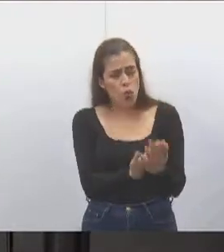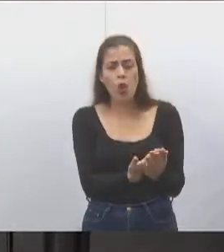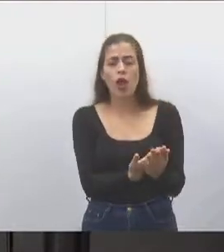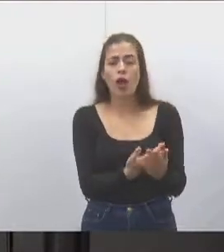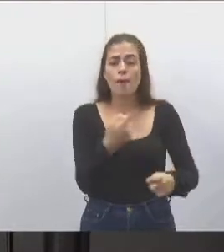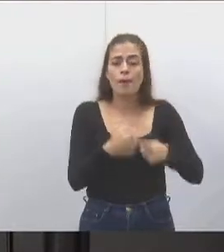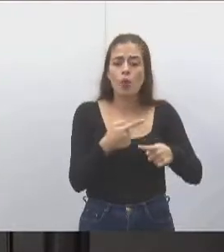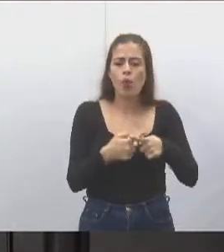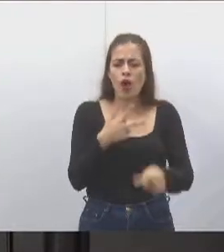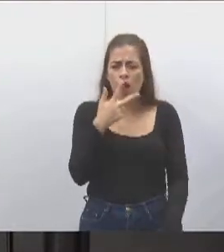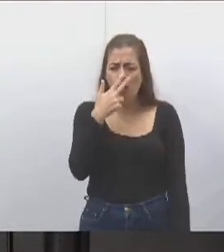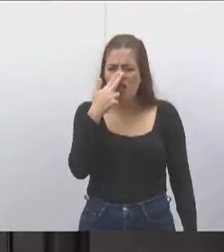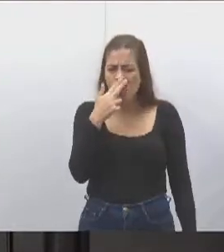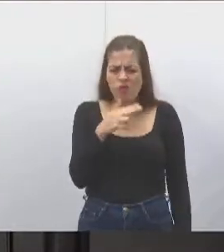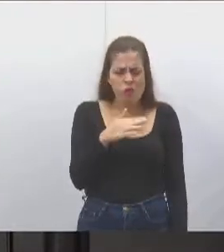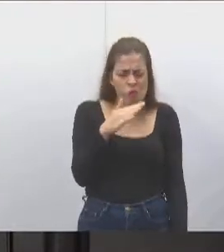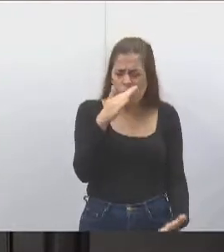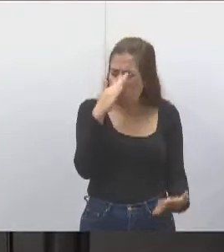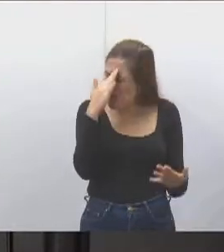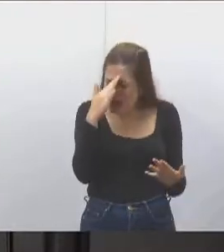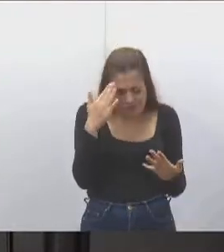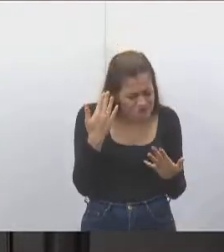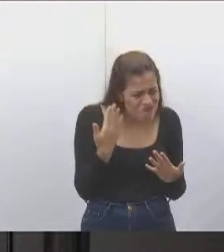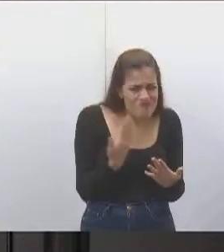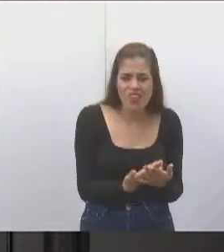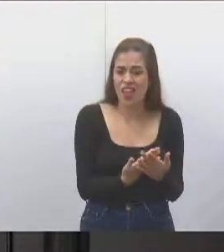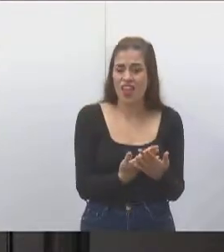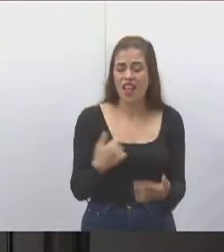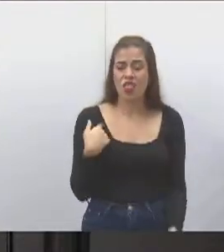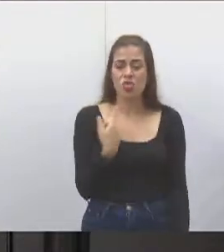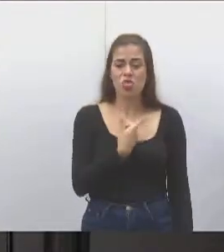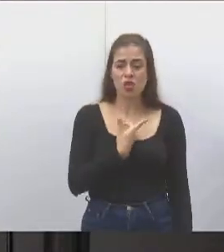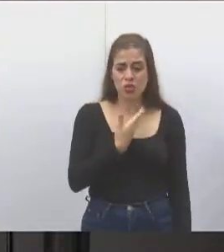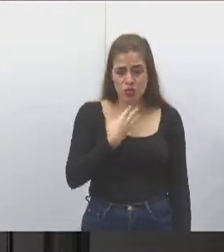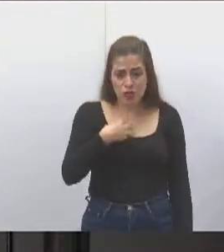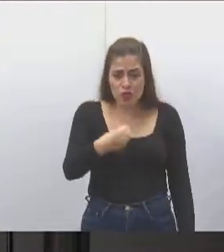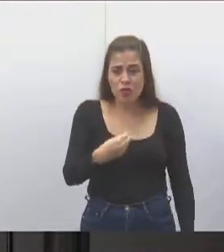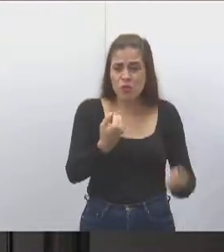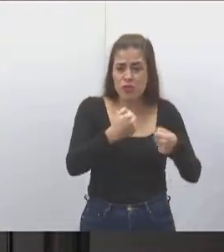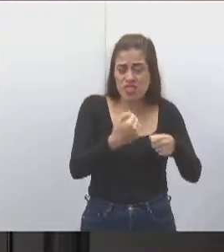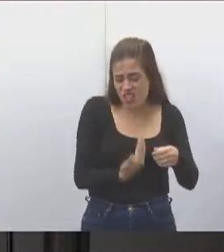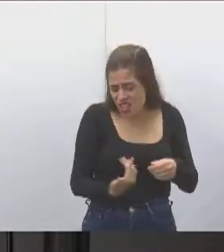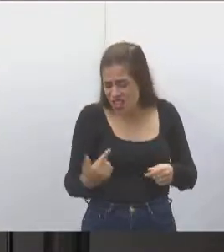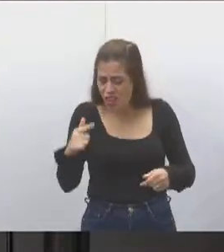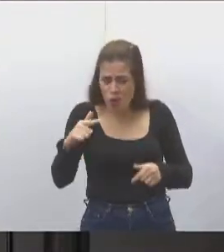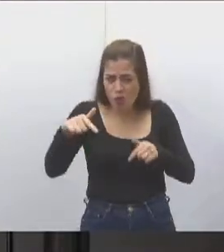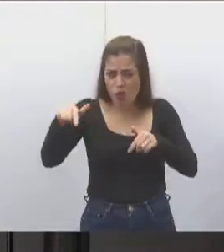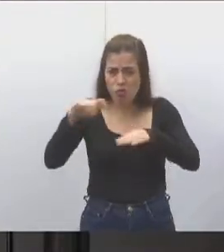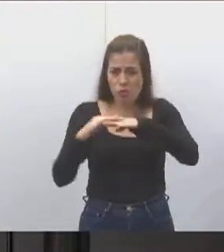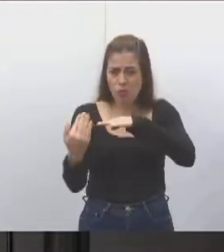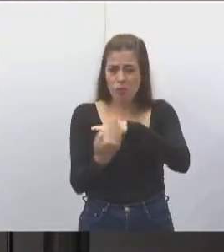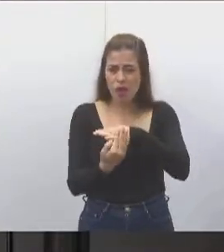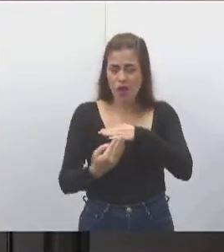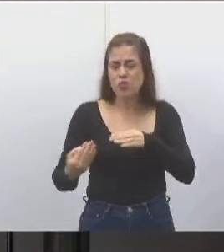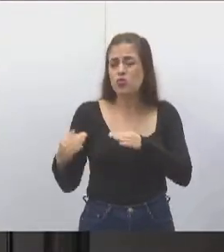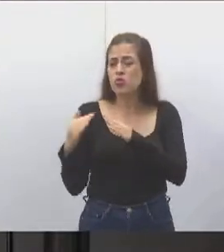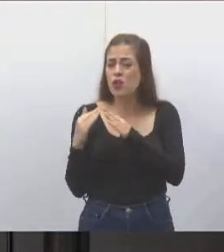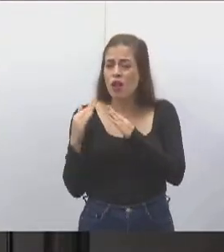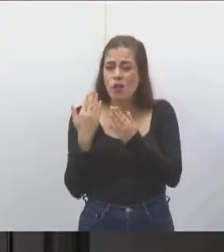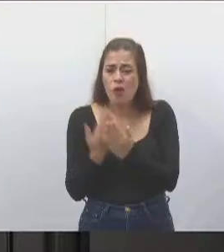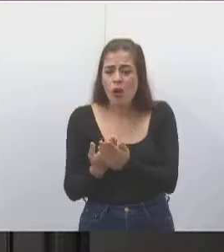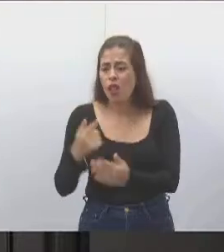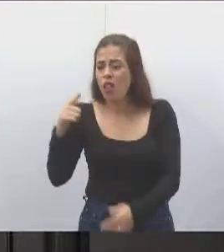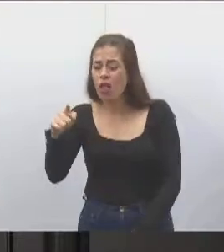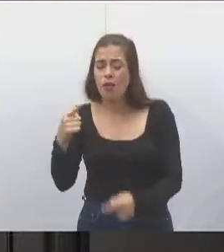acho inacreditável as nossas crianças terem que sair do nosso bairro e estudar na escola do vizinho, porque o nosso bairro está